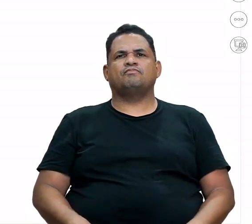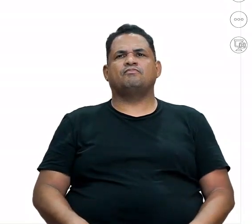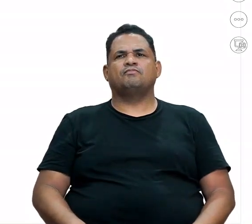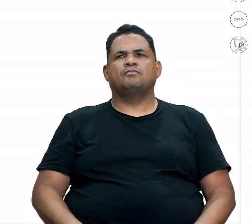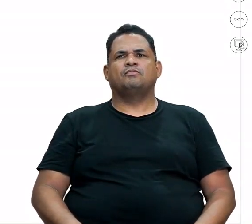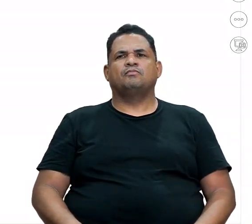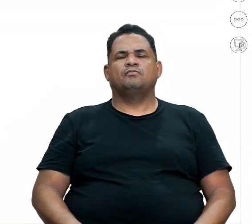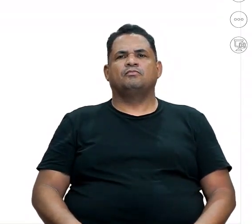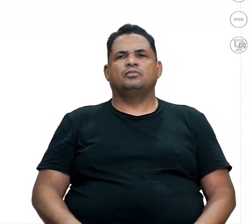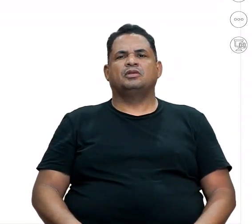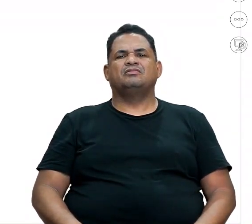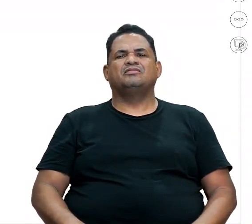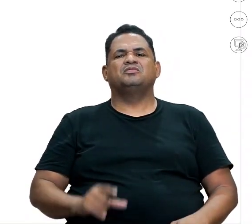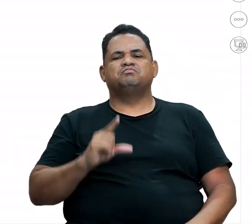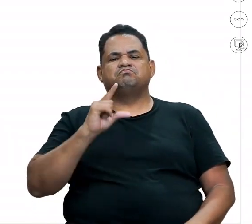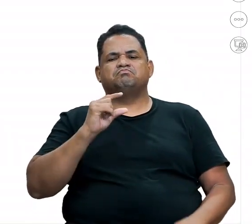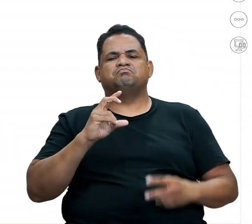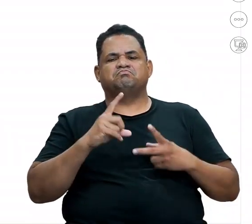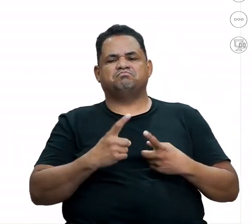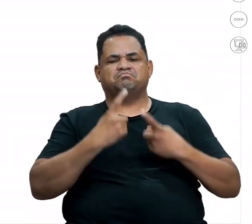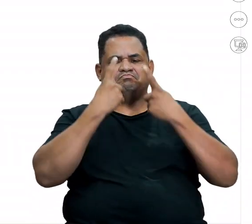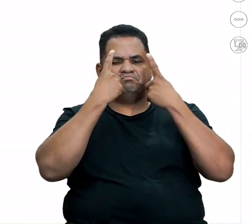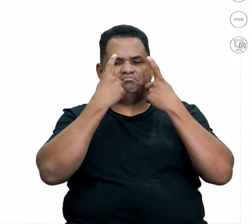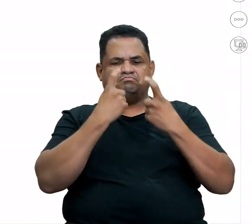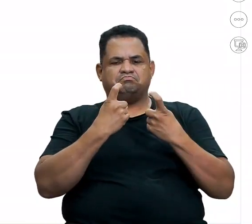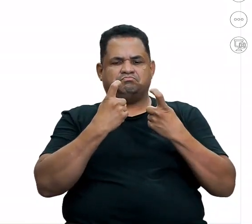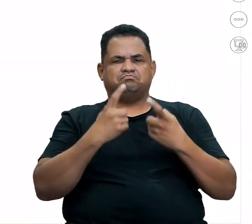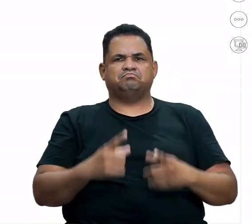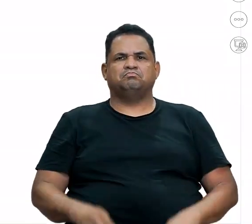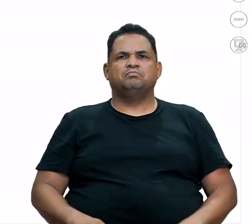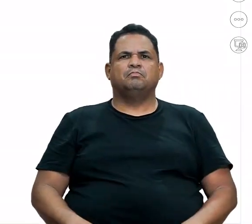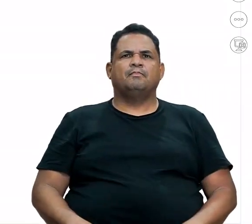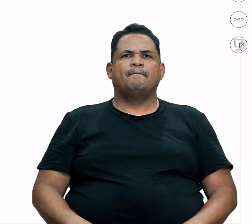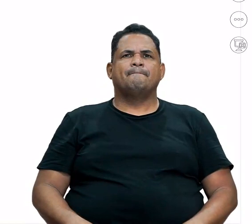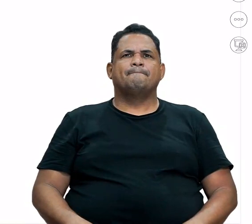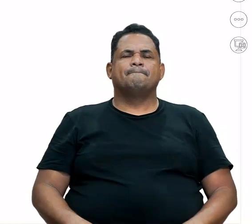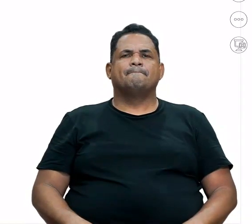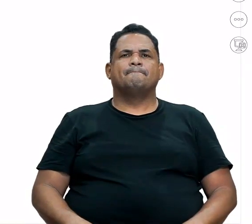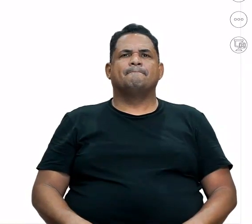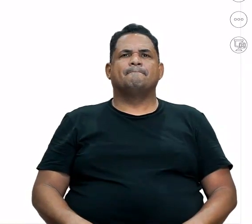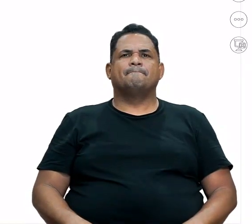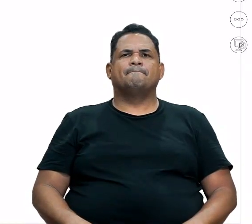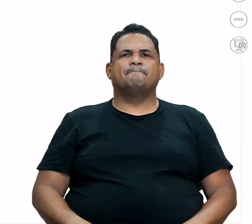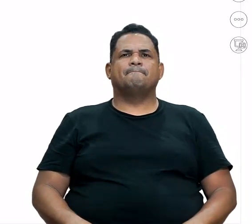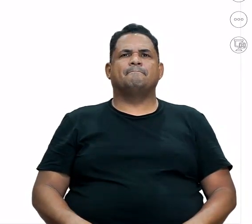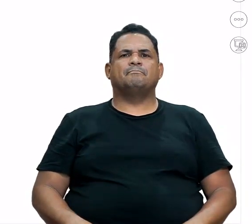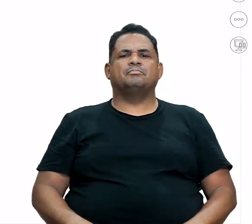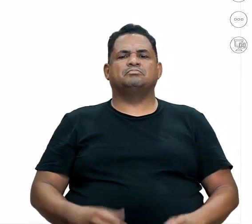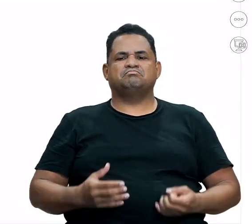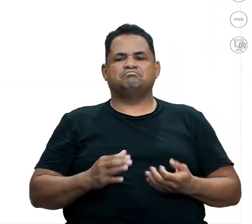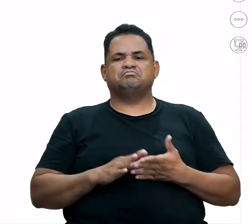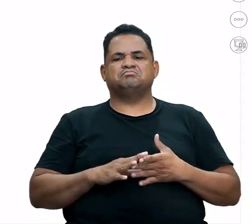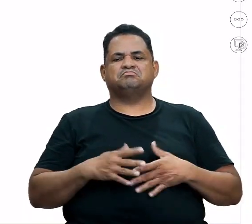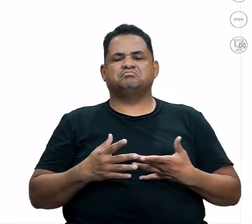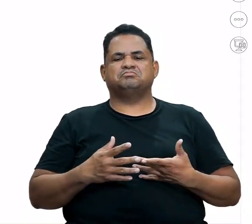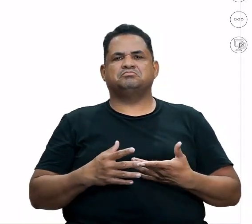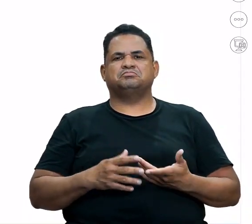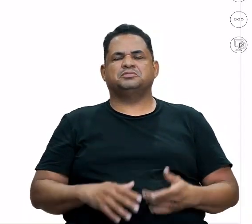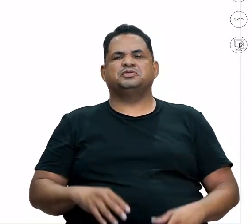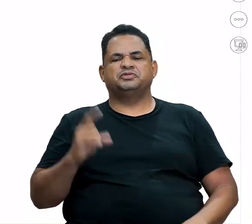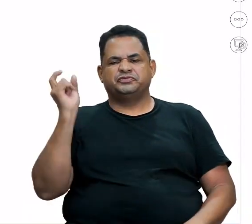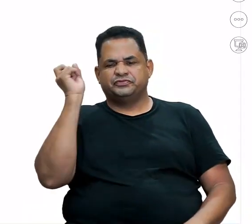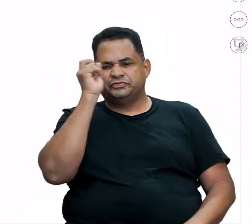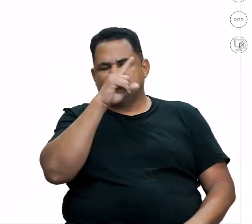um pouco violento, né? Bastante violento. Foi um negócio bem chocante aí. Mas a gente